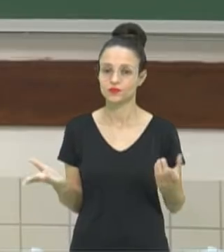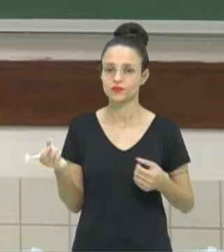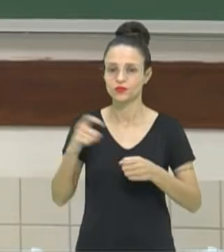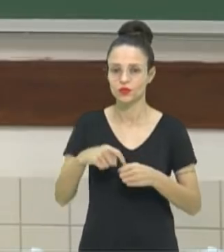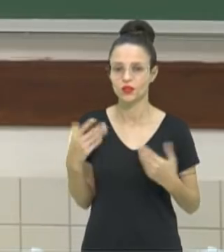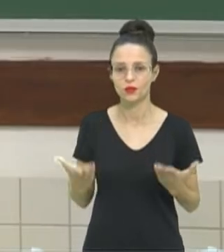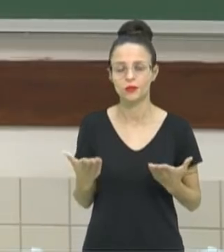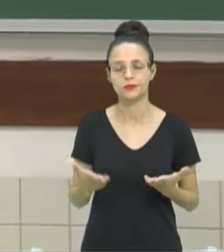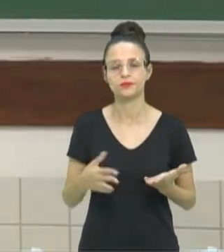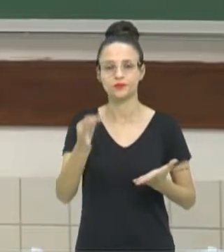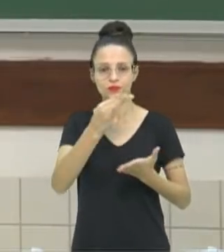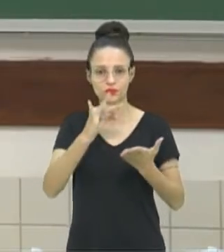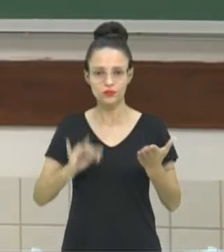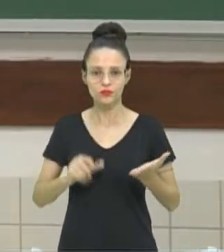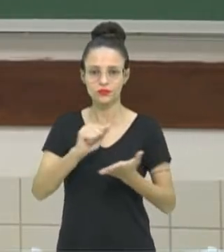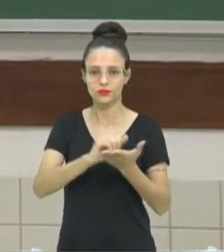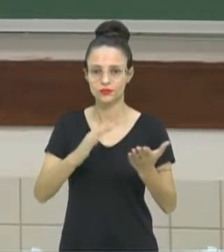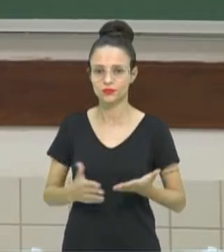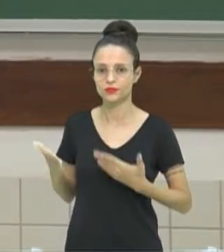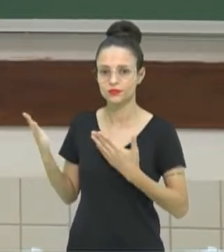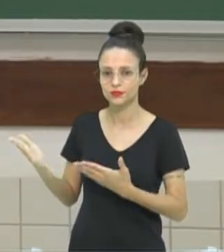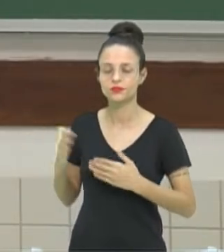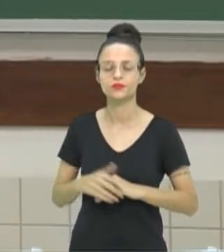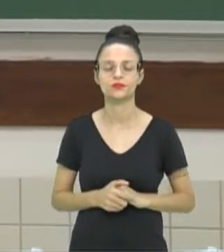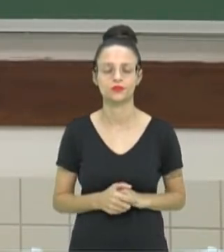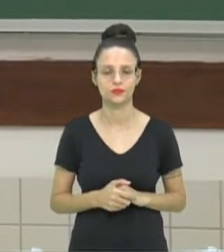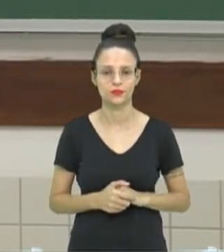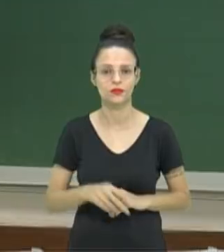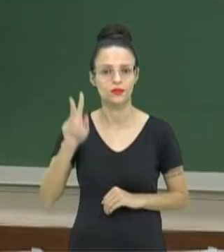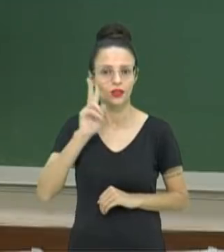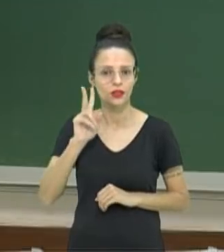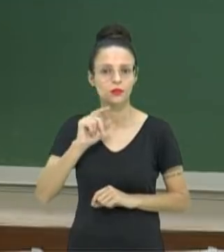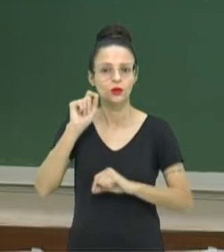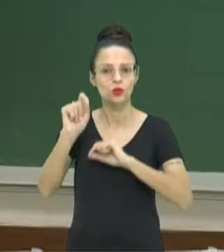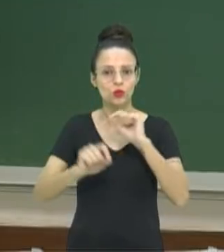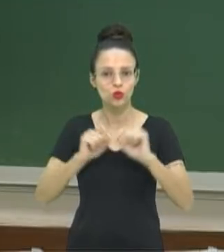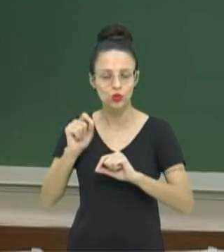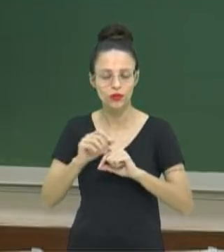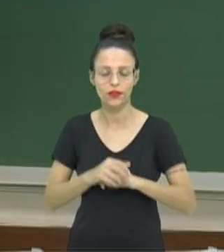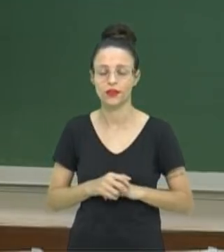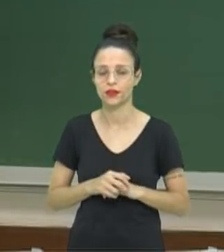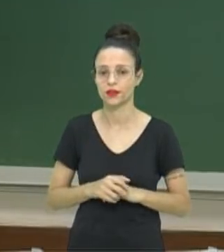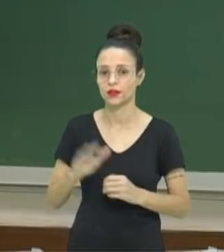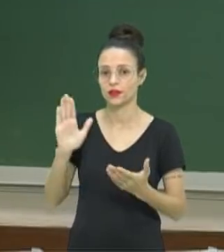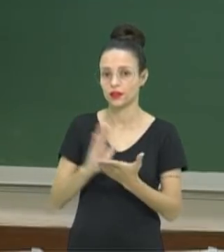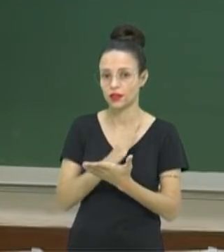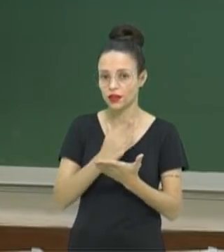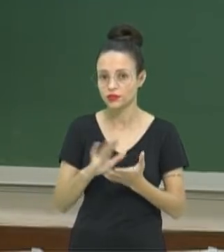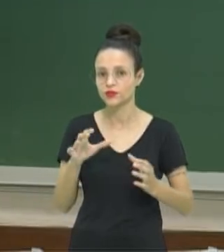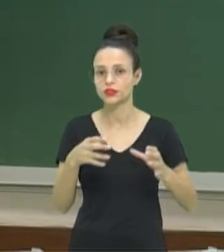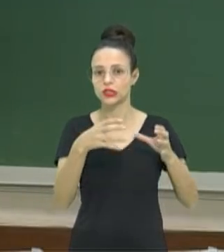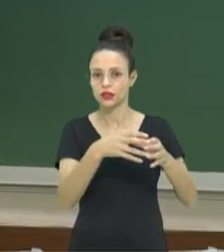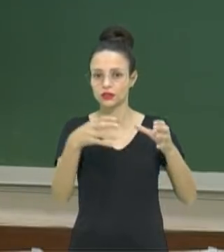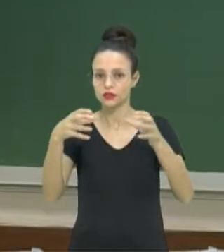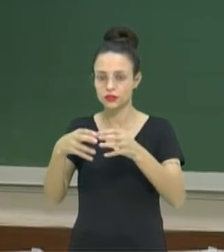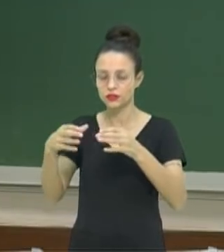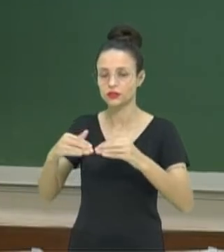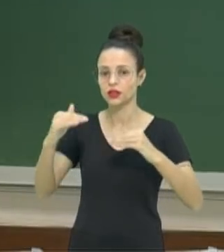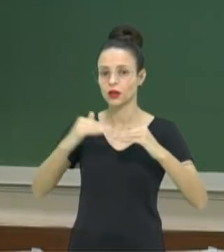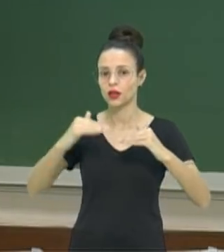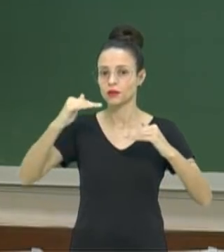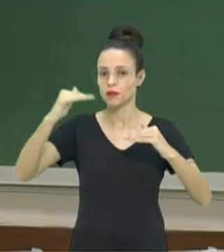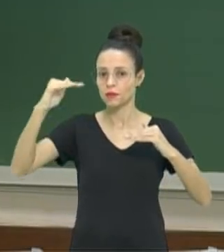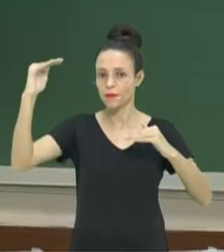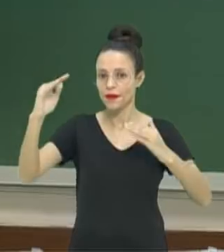Voltamos então ali com a correção da atividade, lembrando que na classificação, quando eu